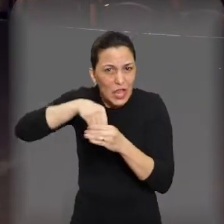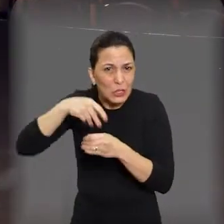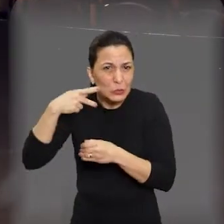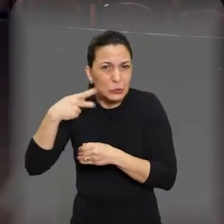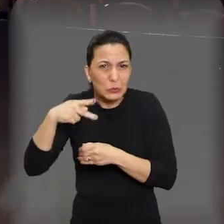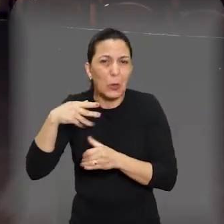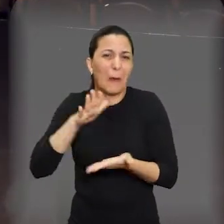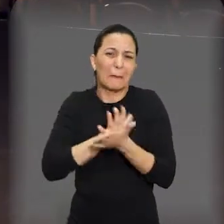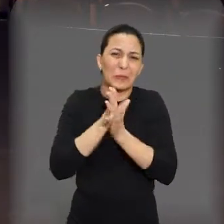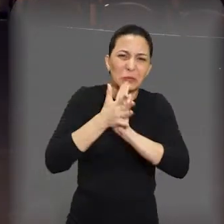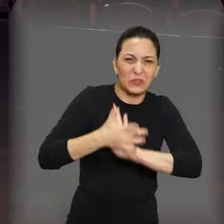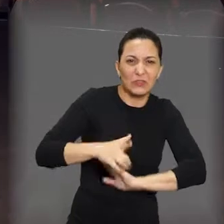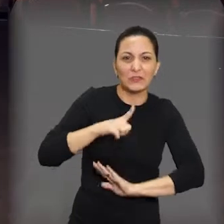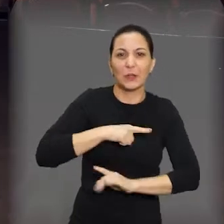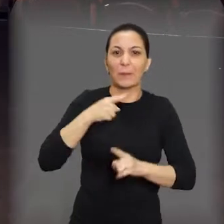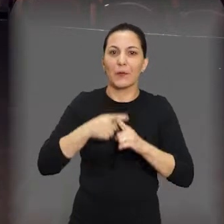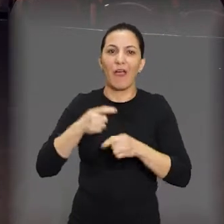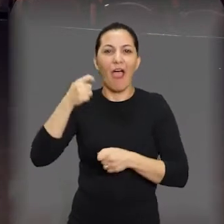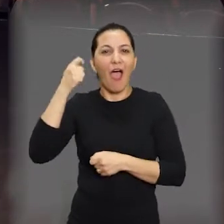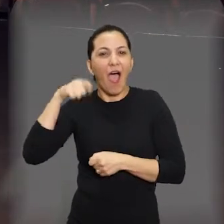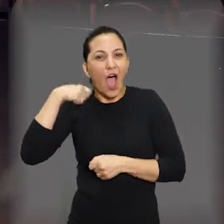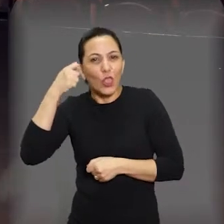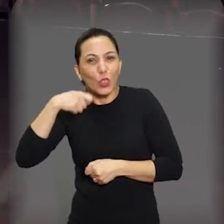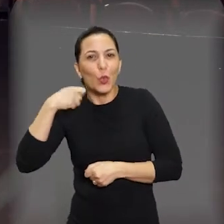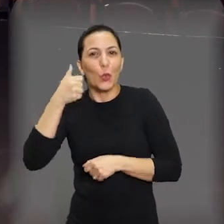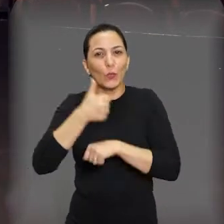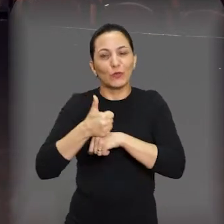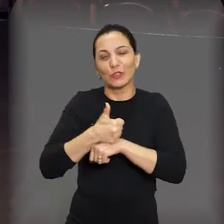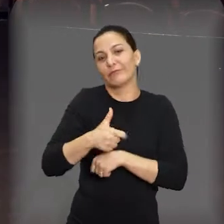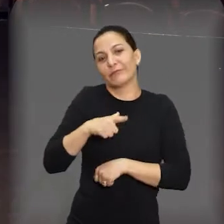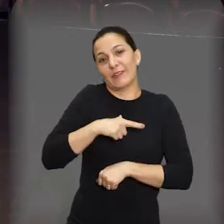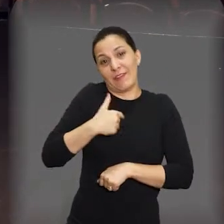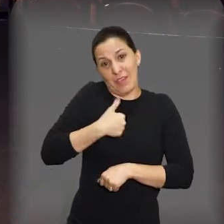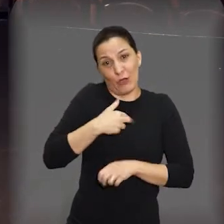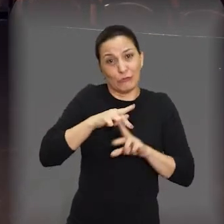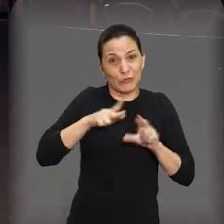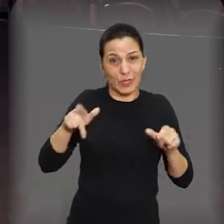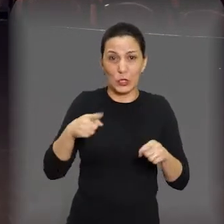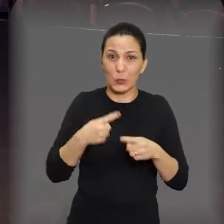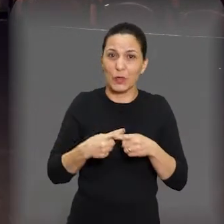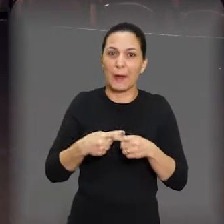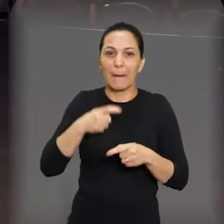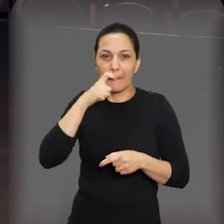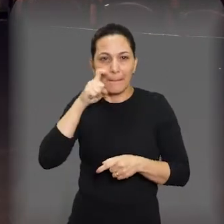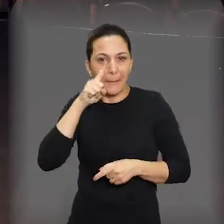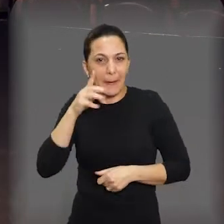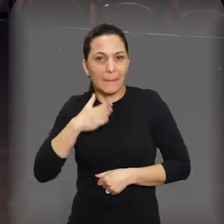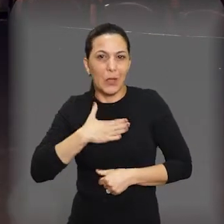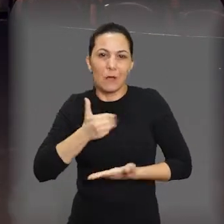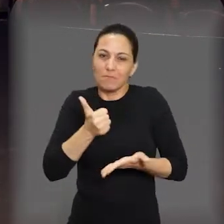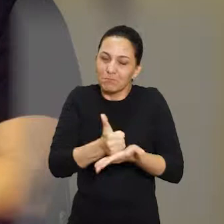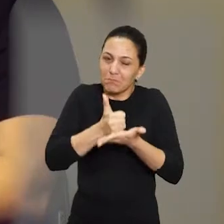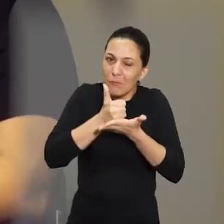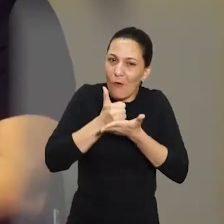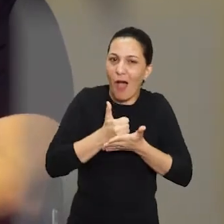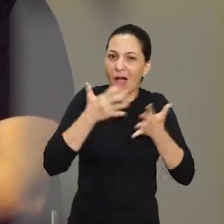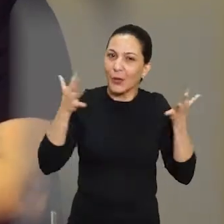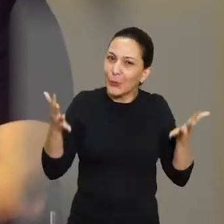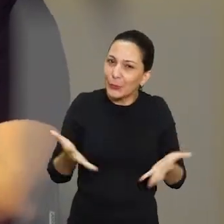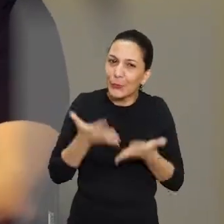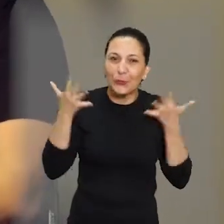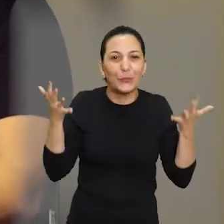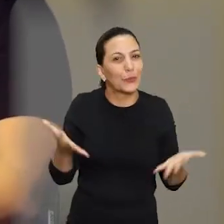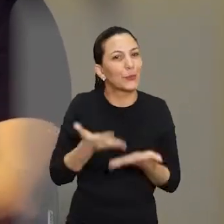dificuldade, preconceito dentro de casa, na questão do trabalho, na questão artística, e eu nunca tive isso. Então